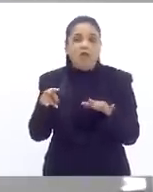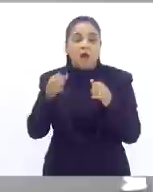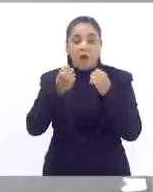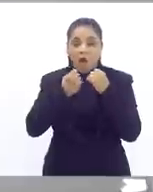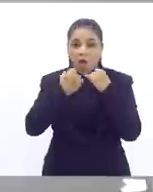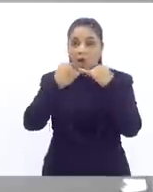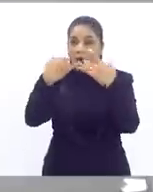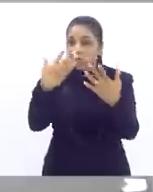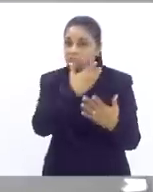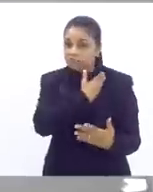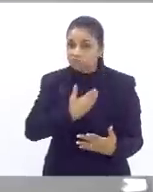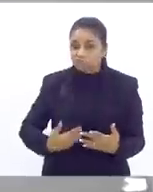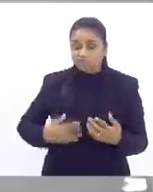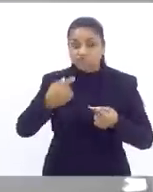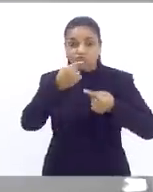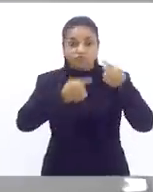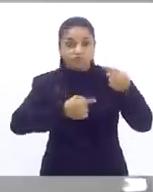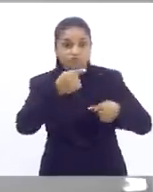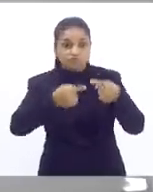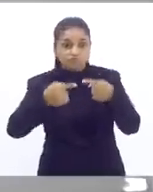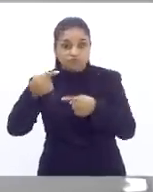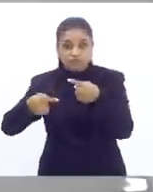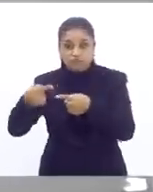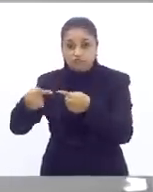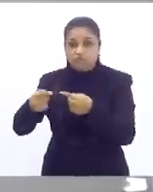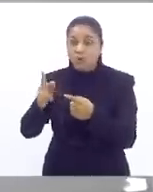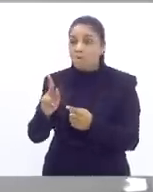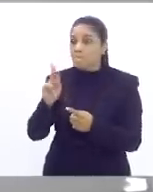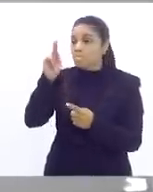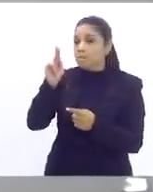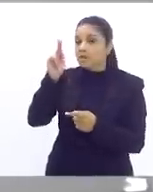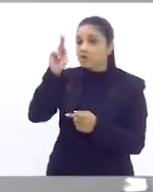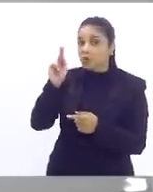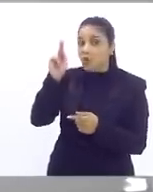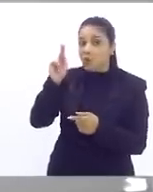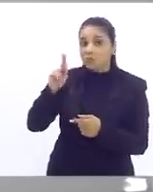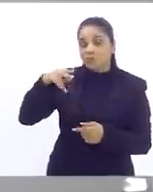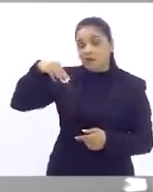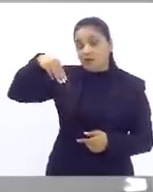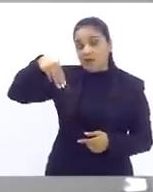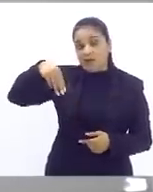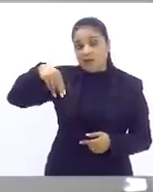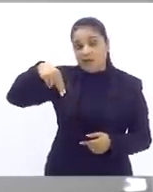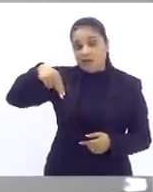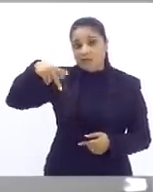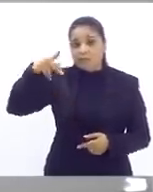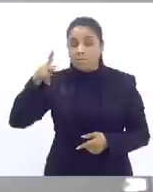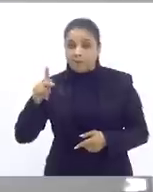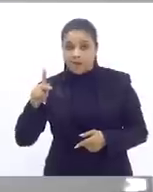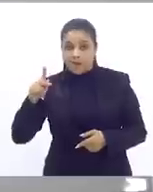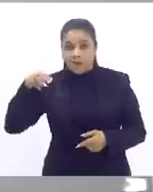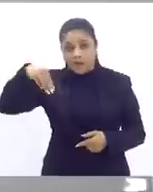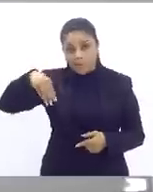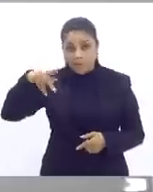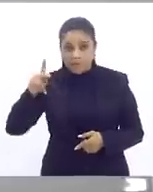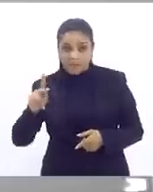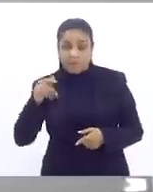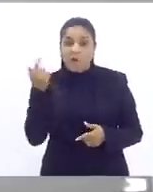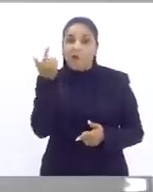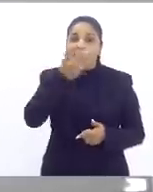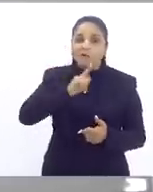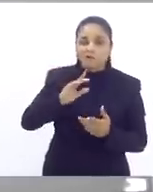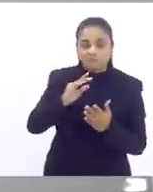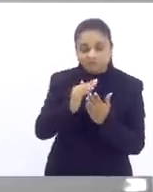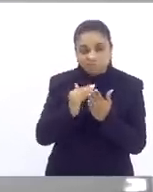pública para discutir as correntes de petróleo na np para ver se a gente aumenta essa arrecadação de 5 a 6%